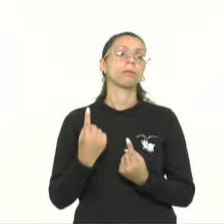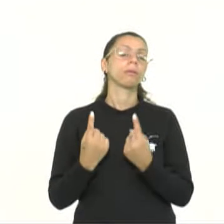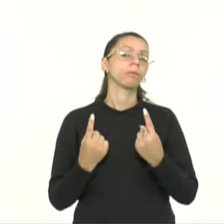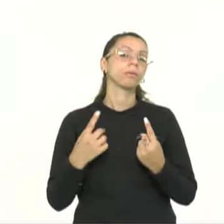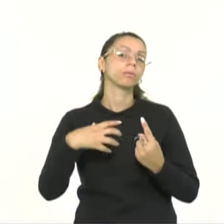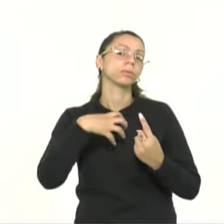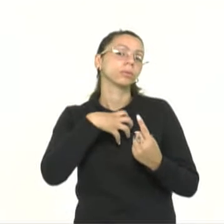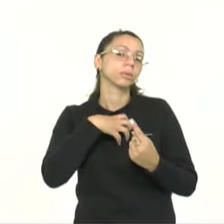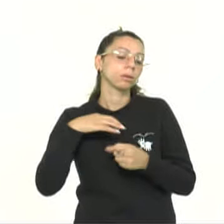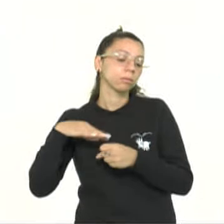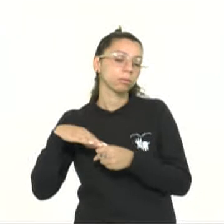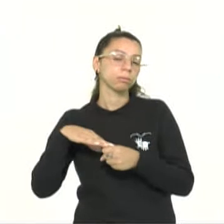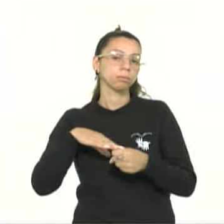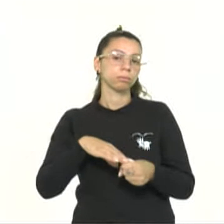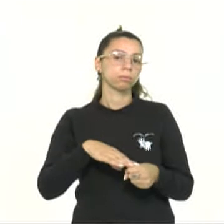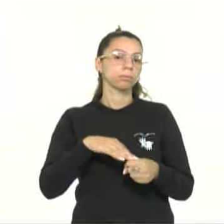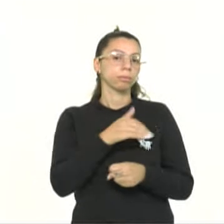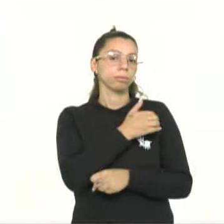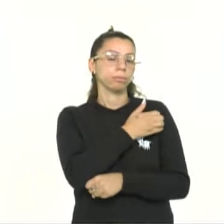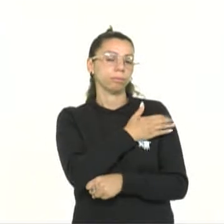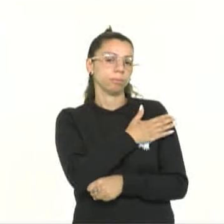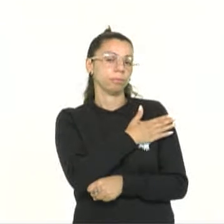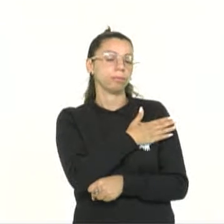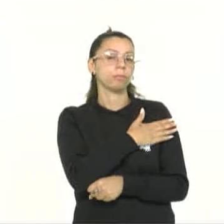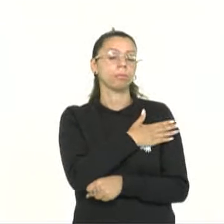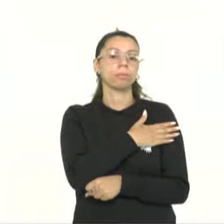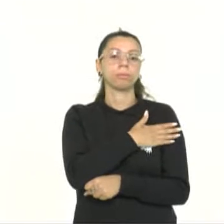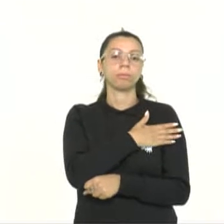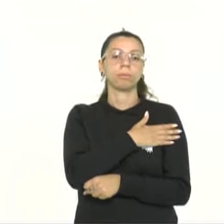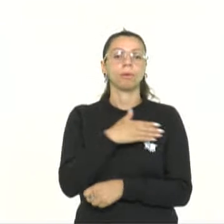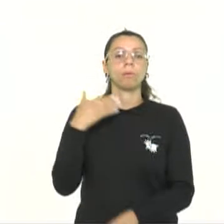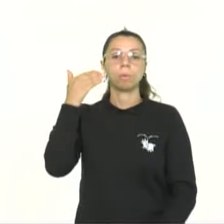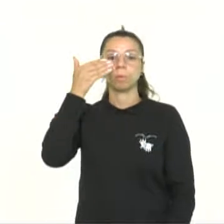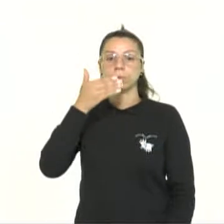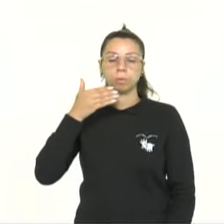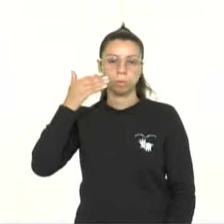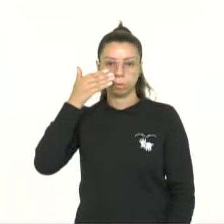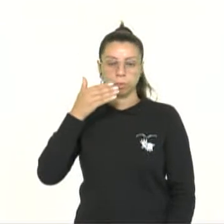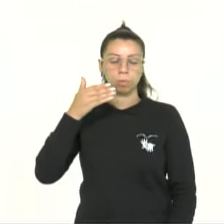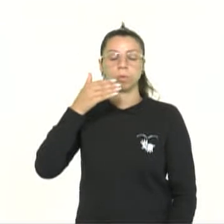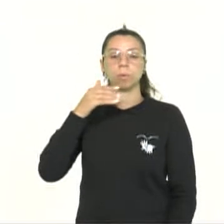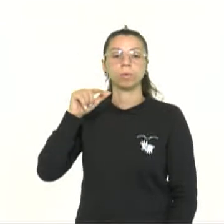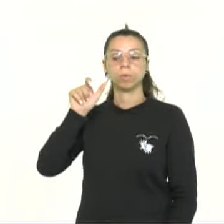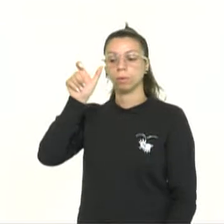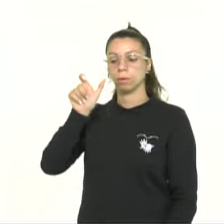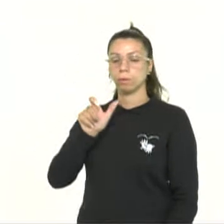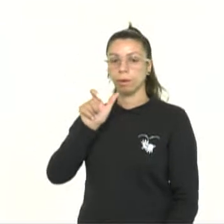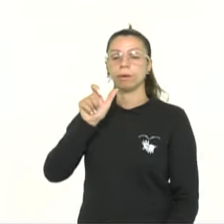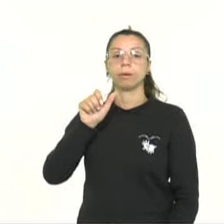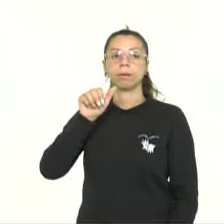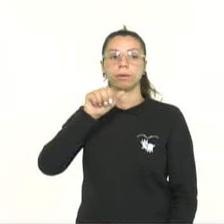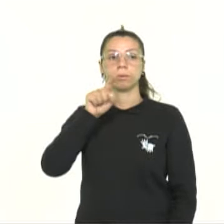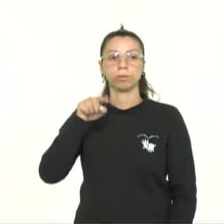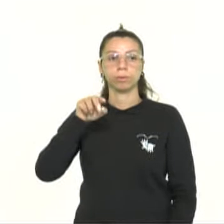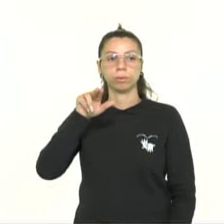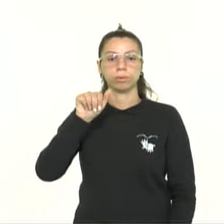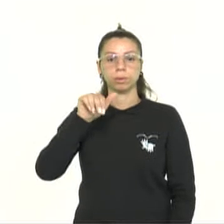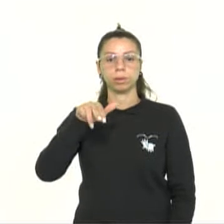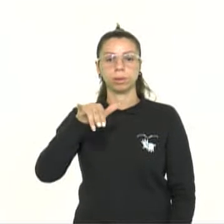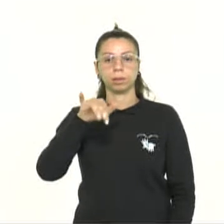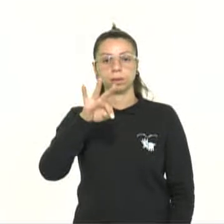forma de discriminación en el discurso de Susanita? Né? Qual que é a discriminação